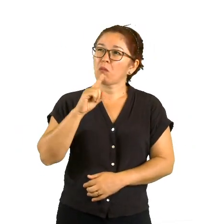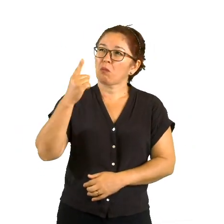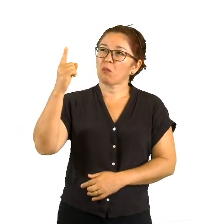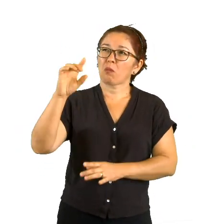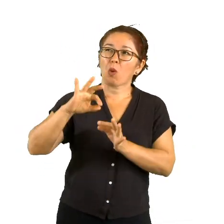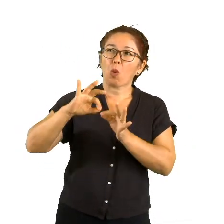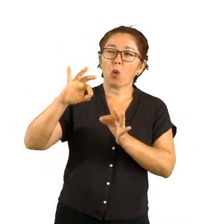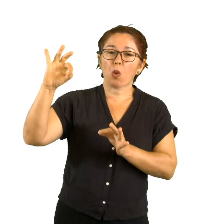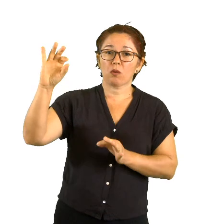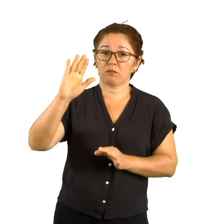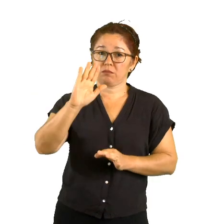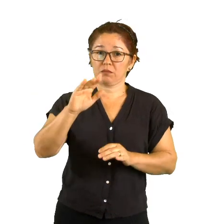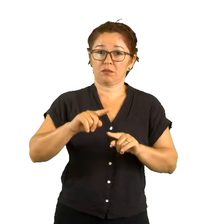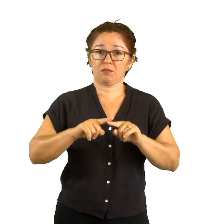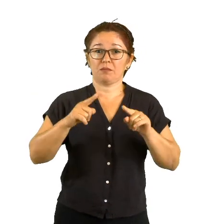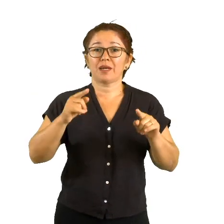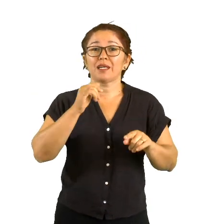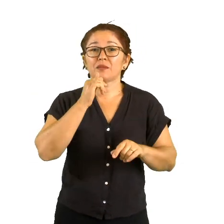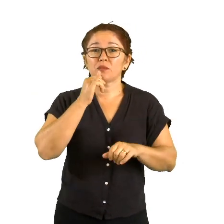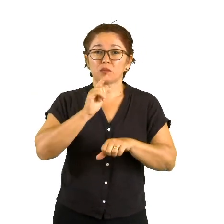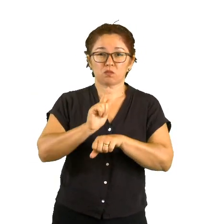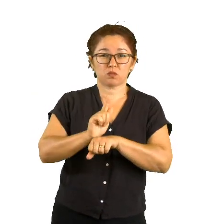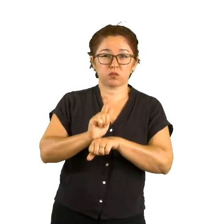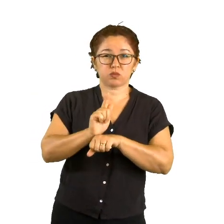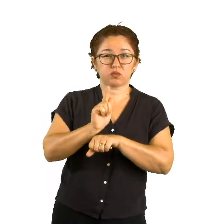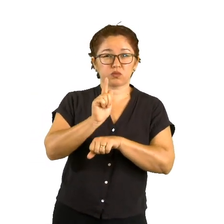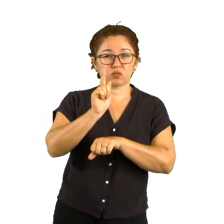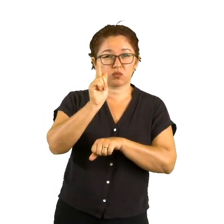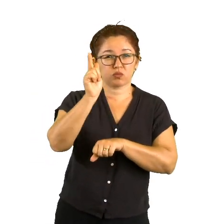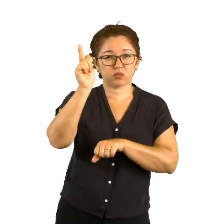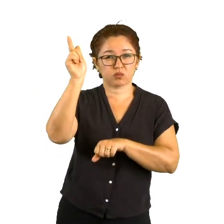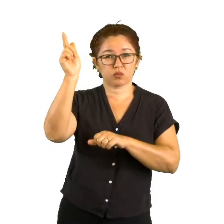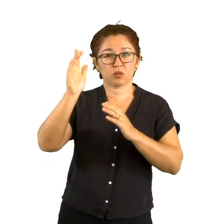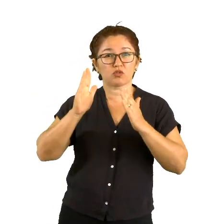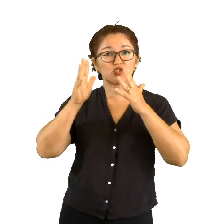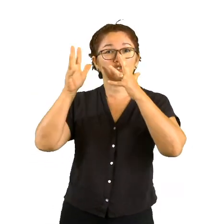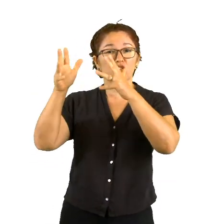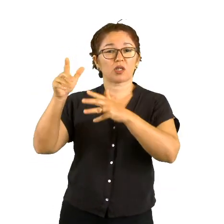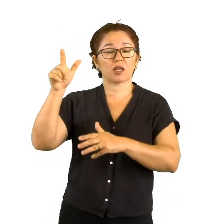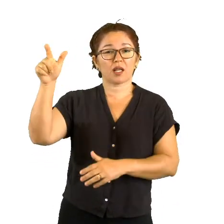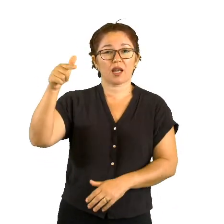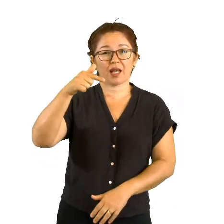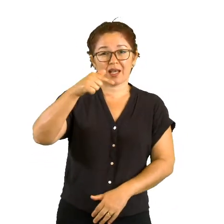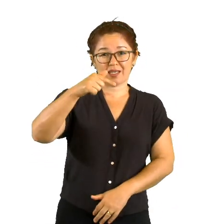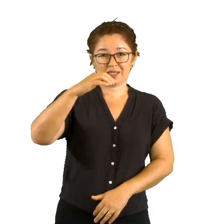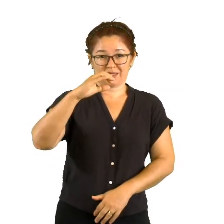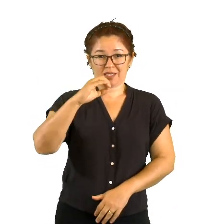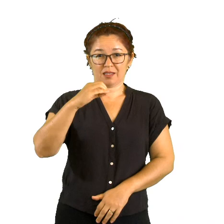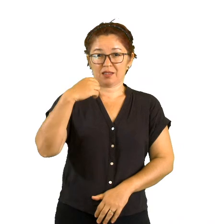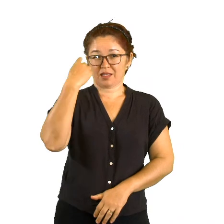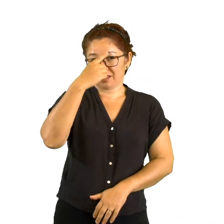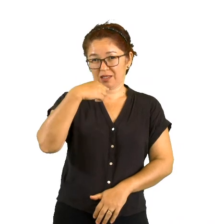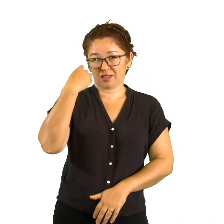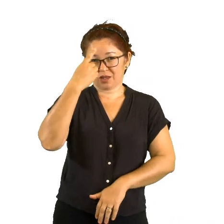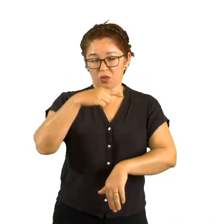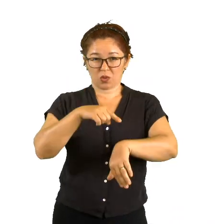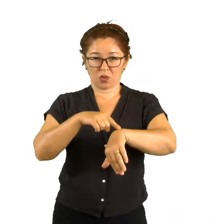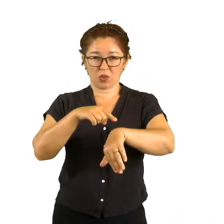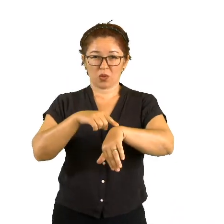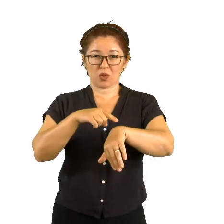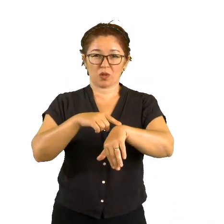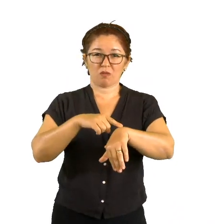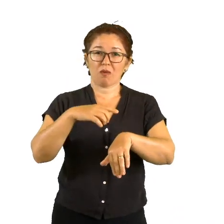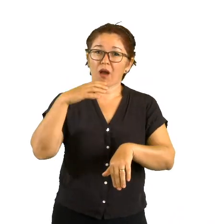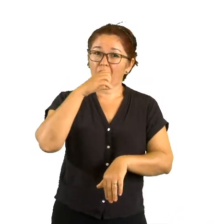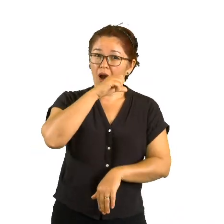espaciais, essa distância é feita em 70 horas, a uma velocidade mais ou menos de 5.500